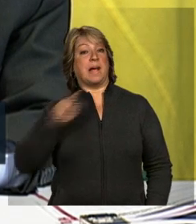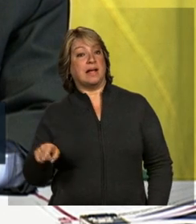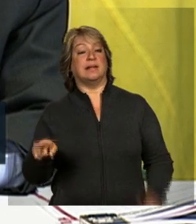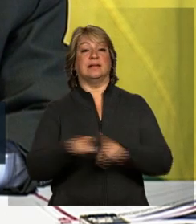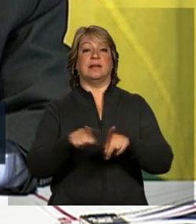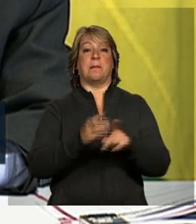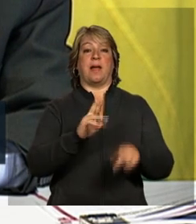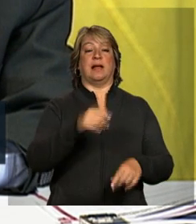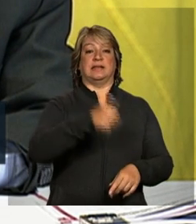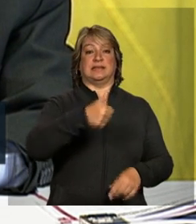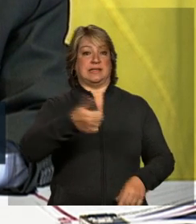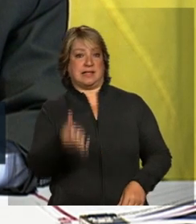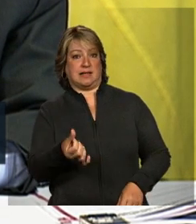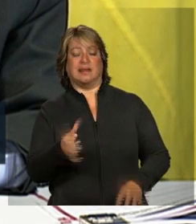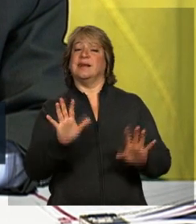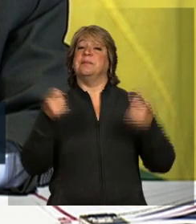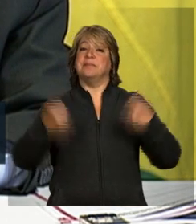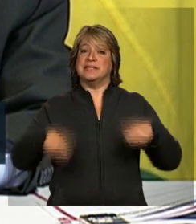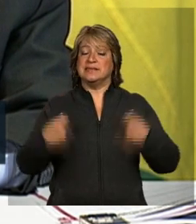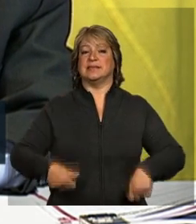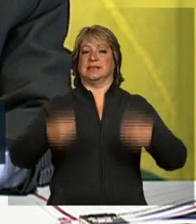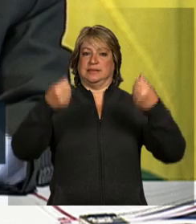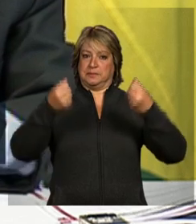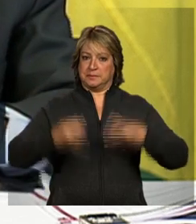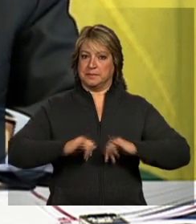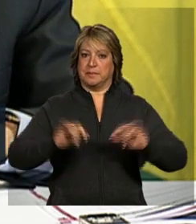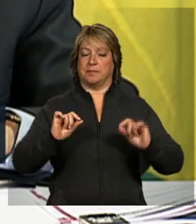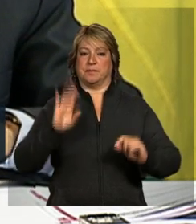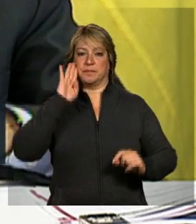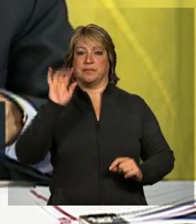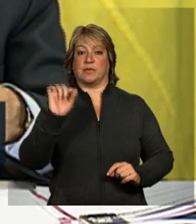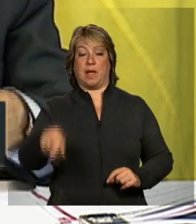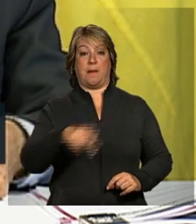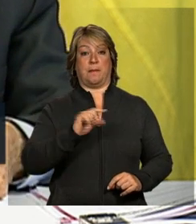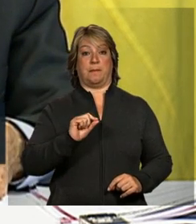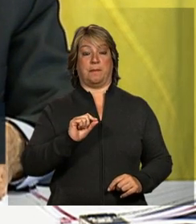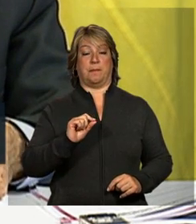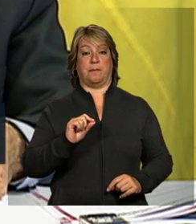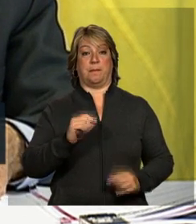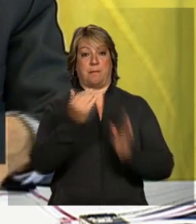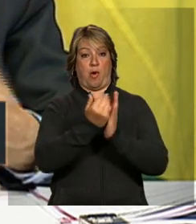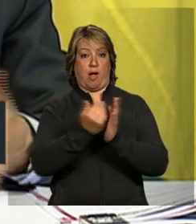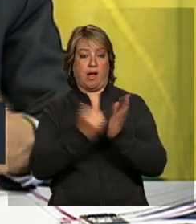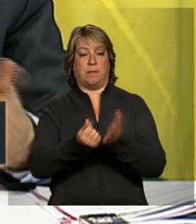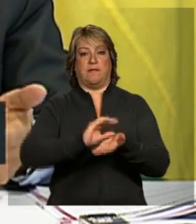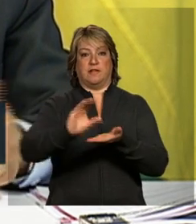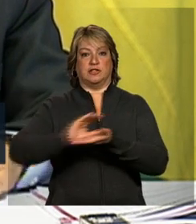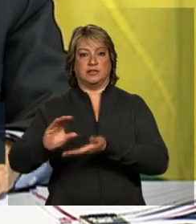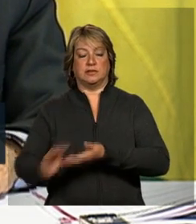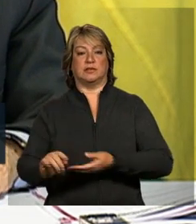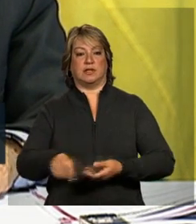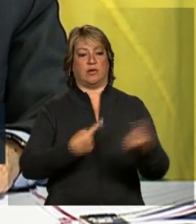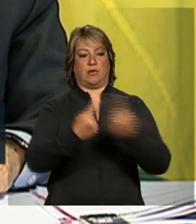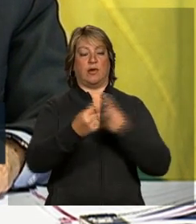a BR116 é preciso se ressaltar entretanto que o programa de investimento em relação a essas rodovias e até cito aqui